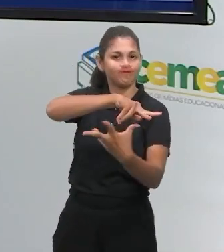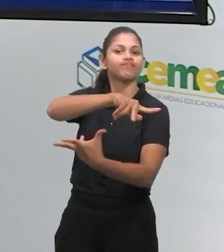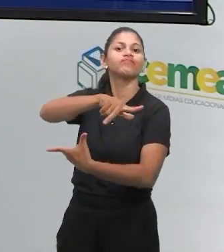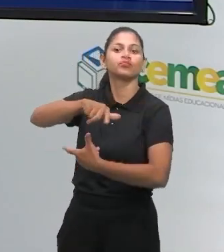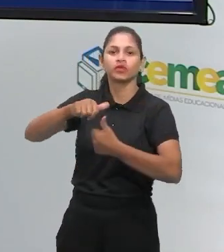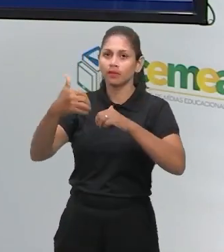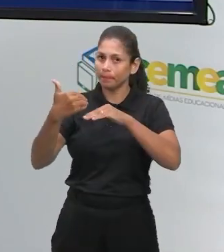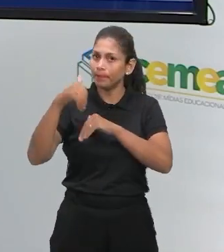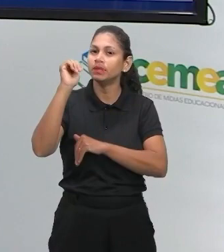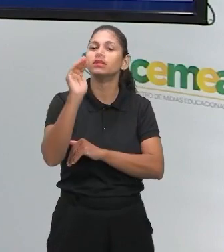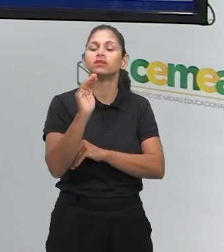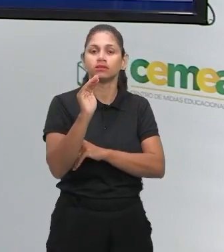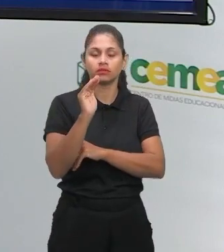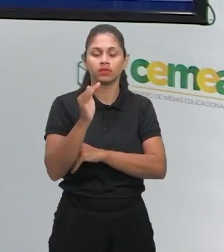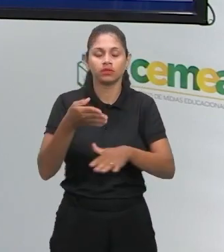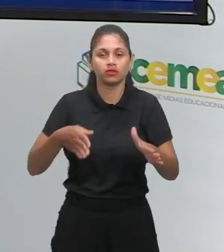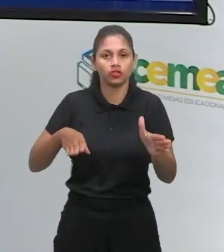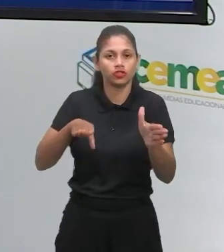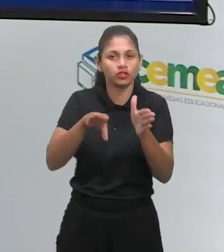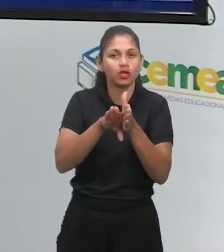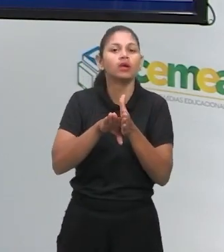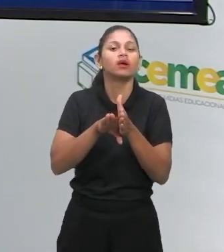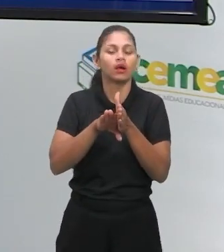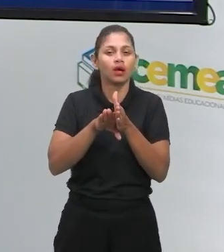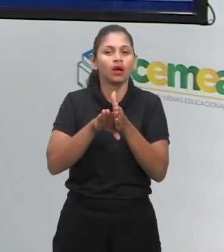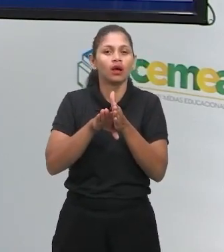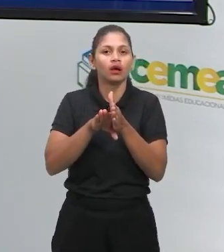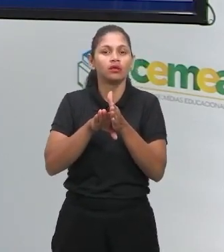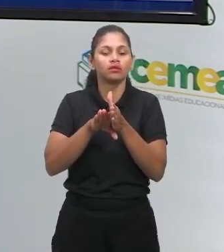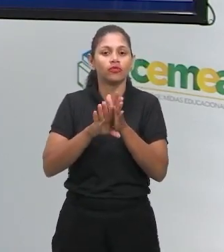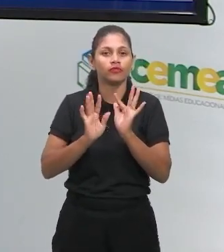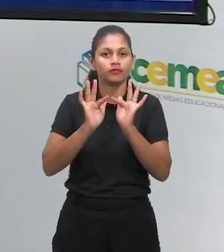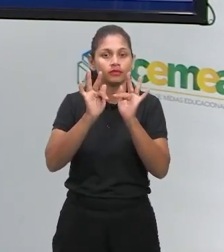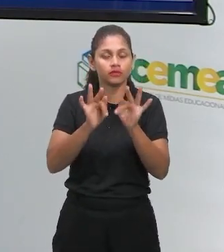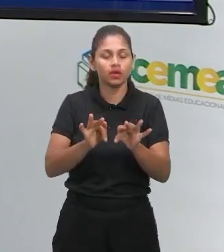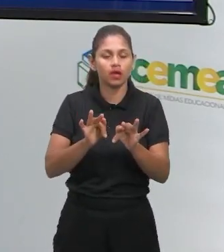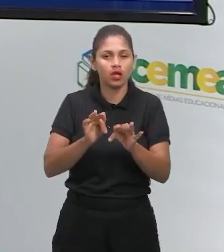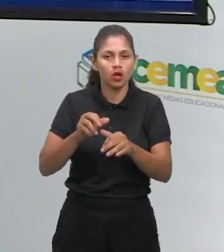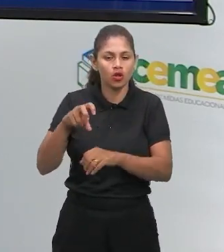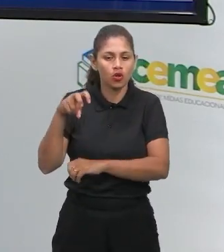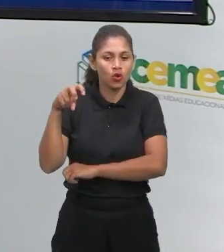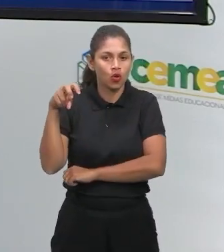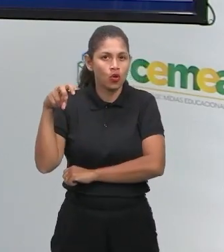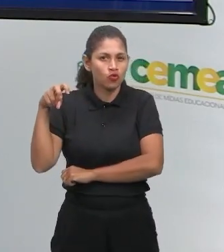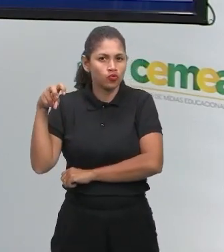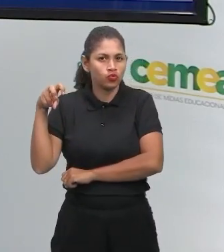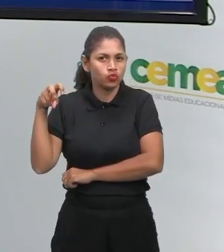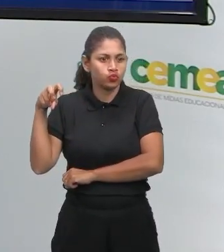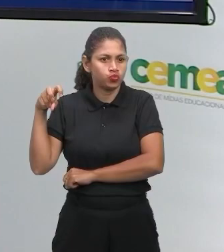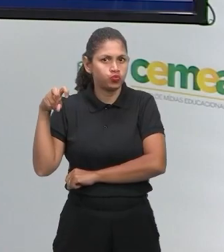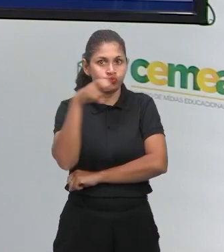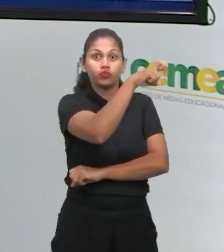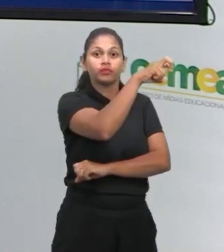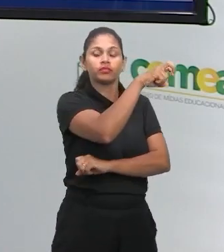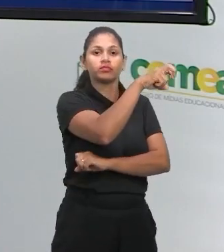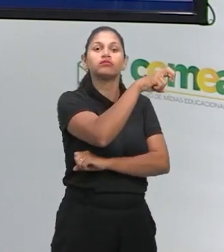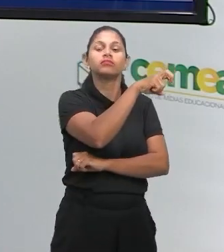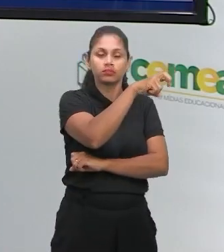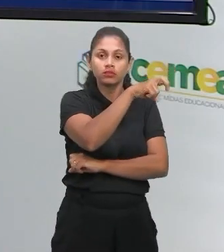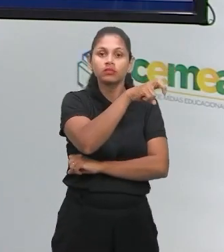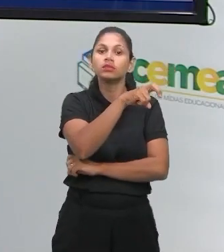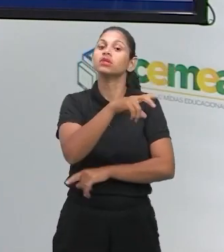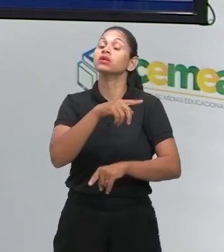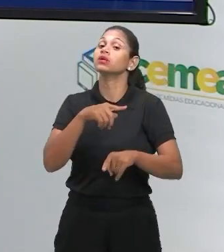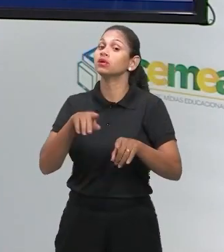que para ele chegar na linha de chegada, ele teve o quê? Ele estava correndo e nessa corrida, o que é que aconteceu? Ele percorreu